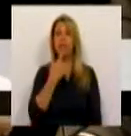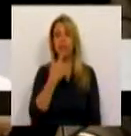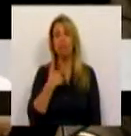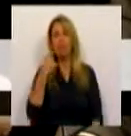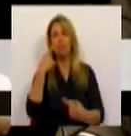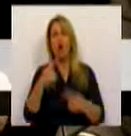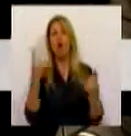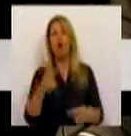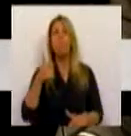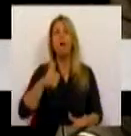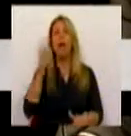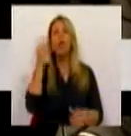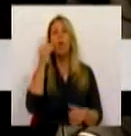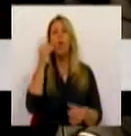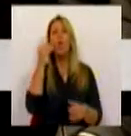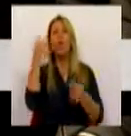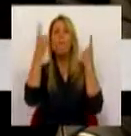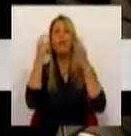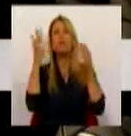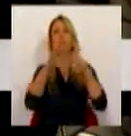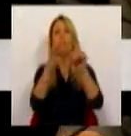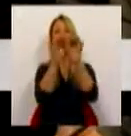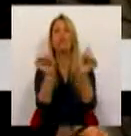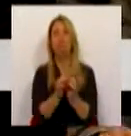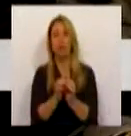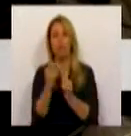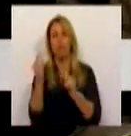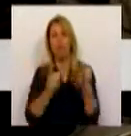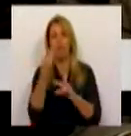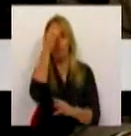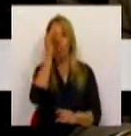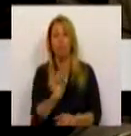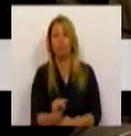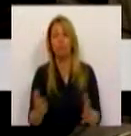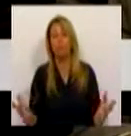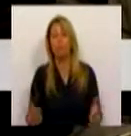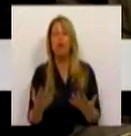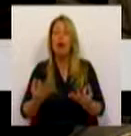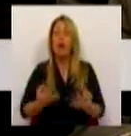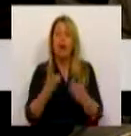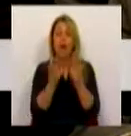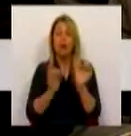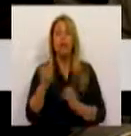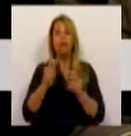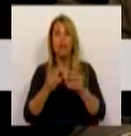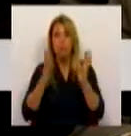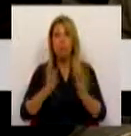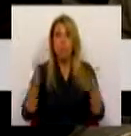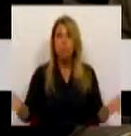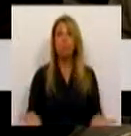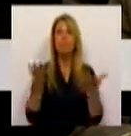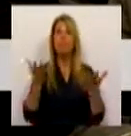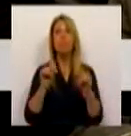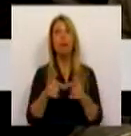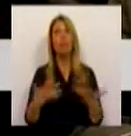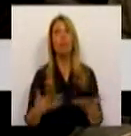financeiro. Sem dúvida que o sistema financeiro precisava de uma desalavancagem, mas hoje, em bom rigor, o